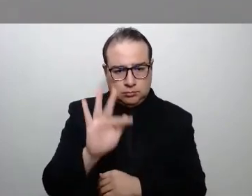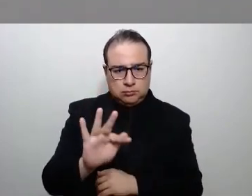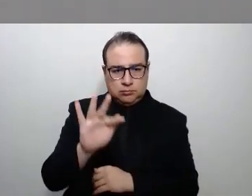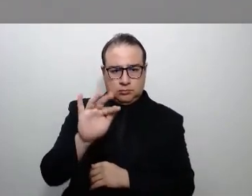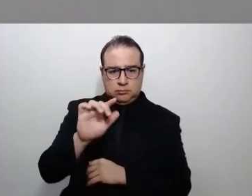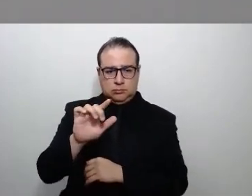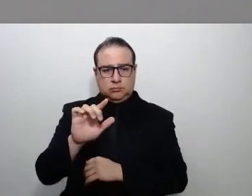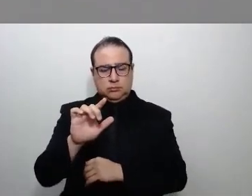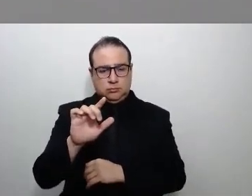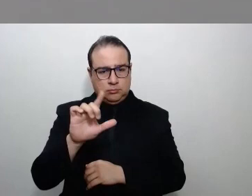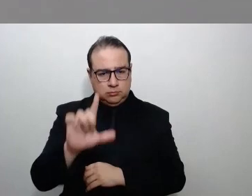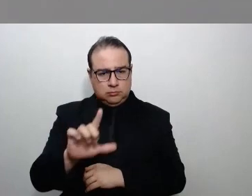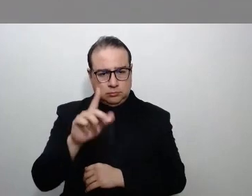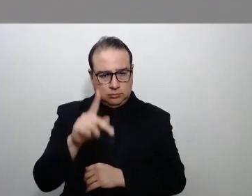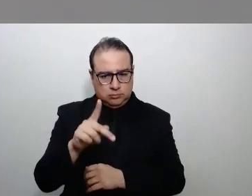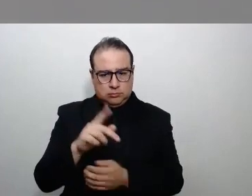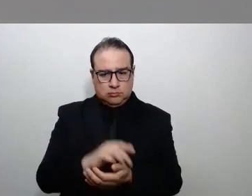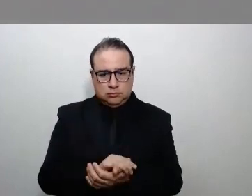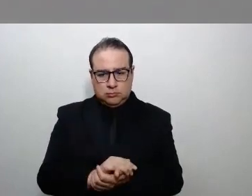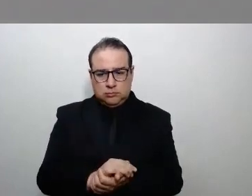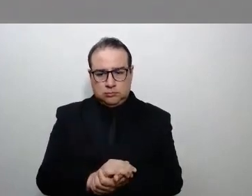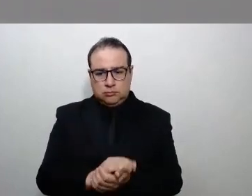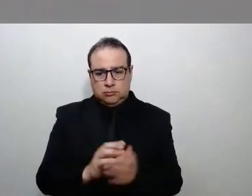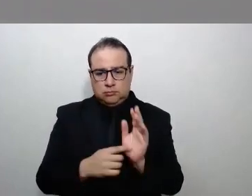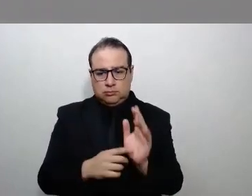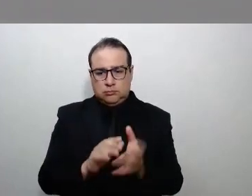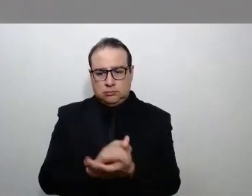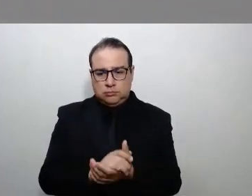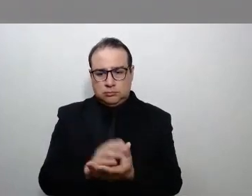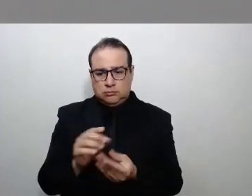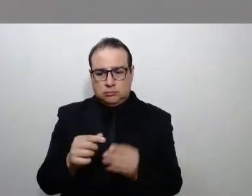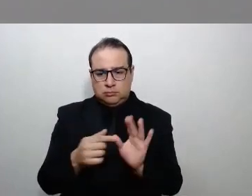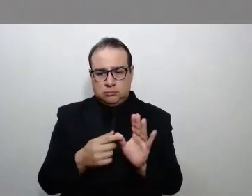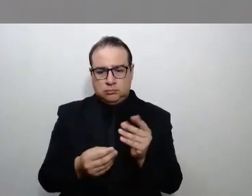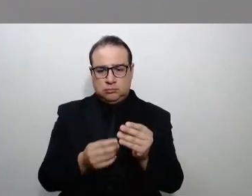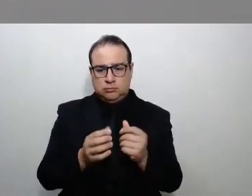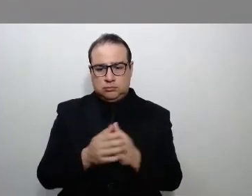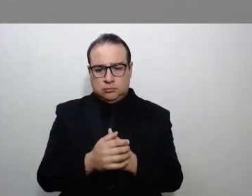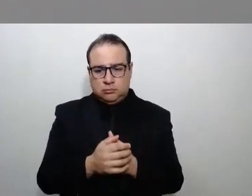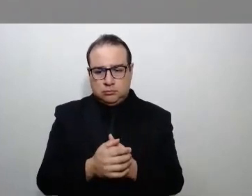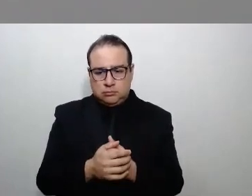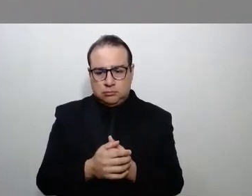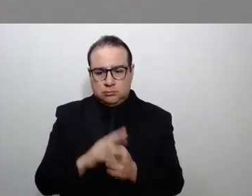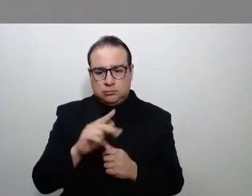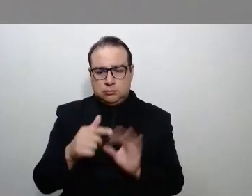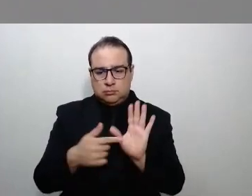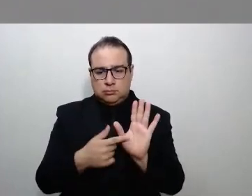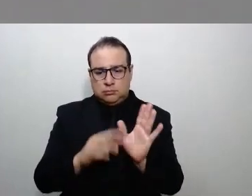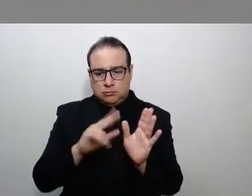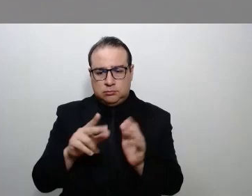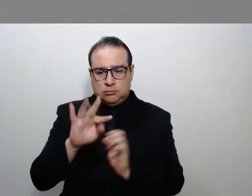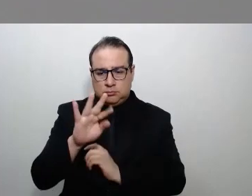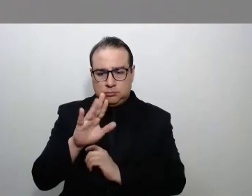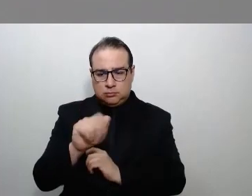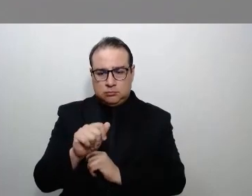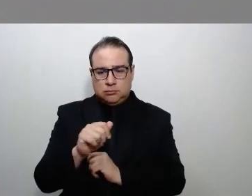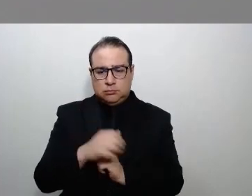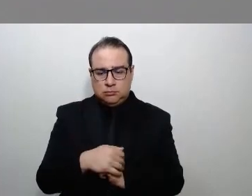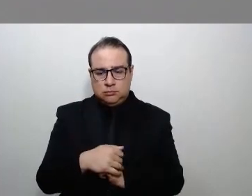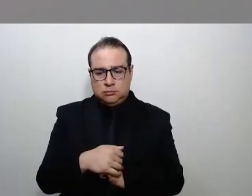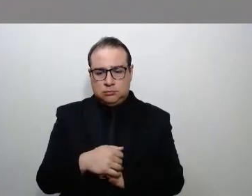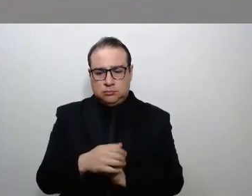pinto Desembargador Márcio Antônio boscaro desembargadora Tânia Mara